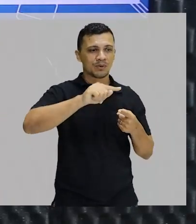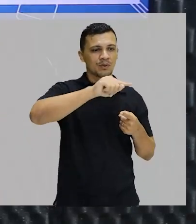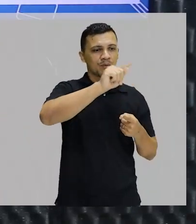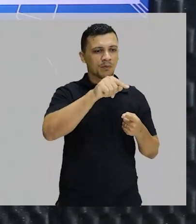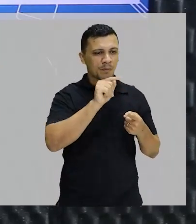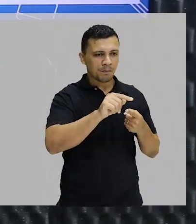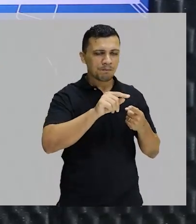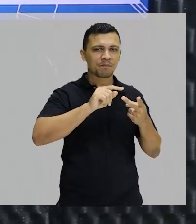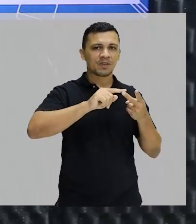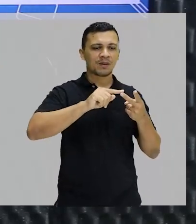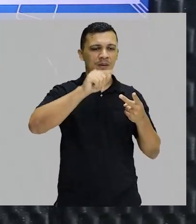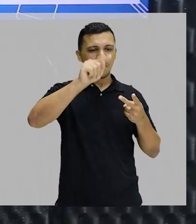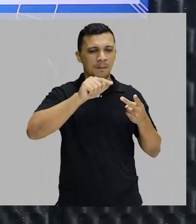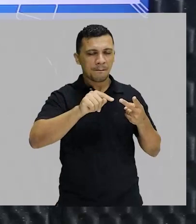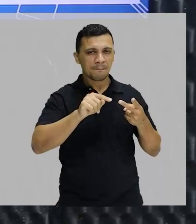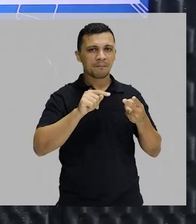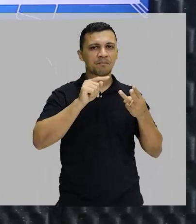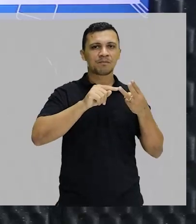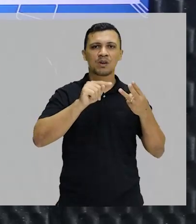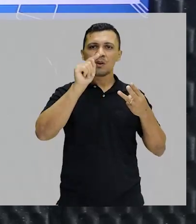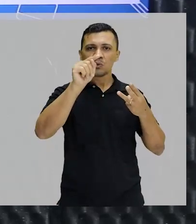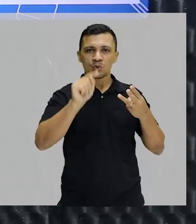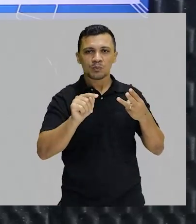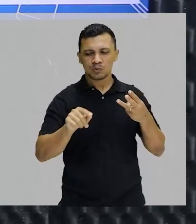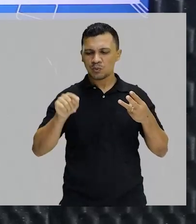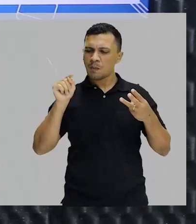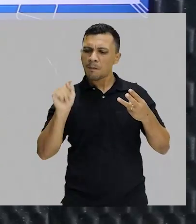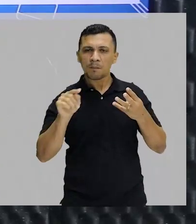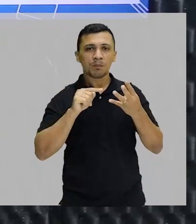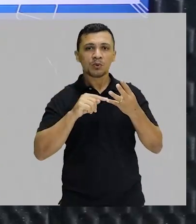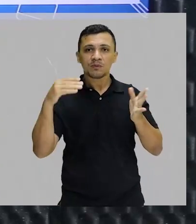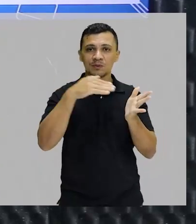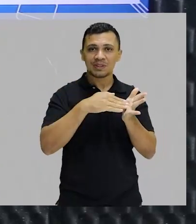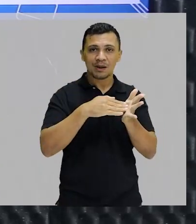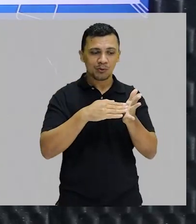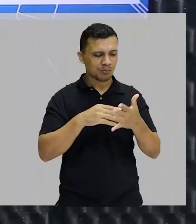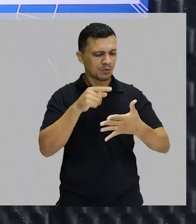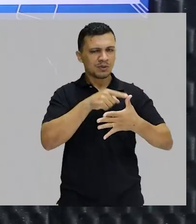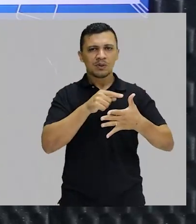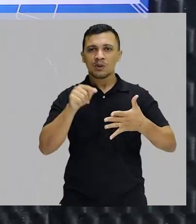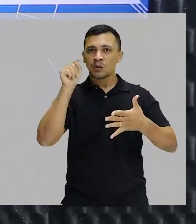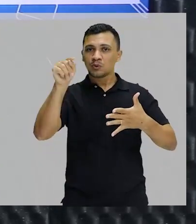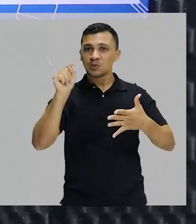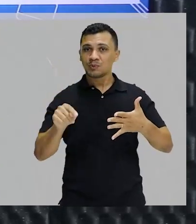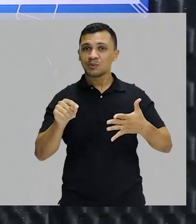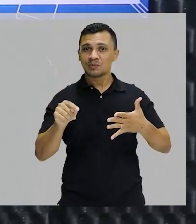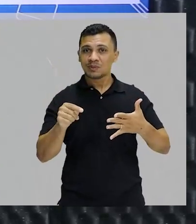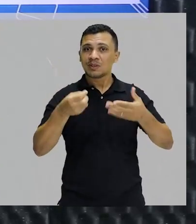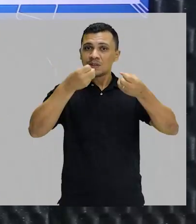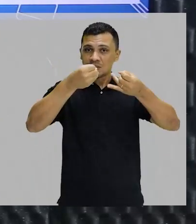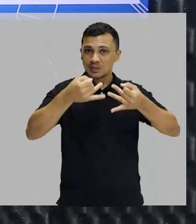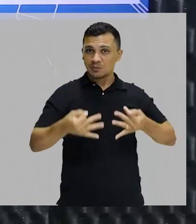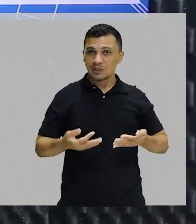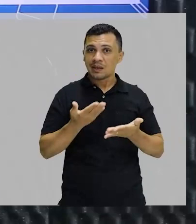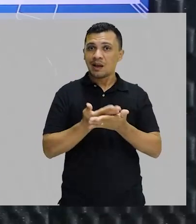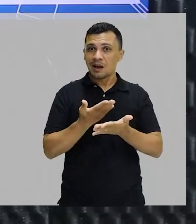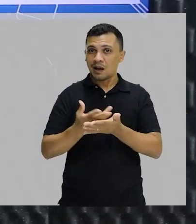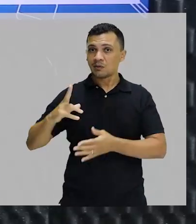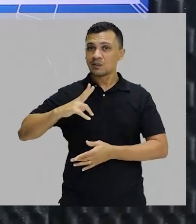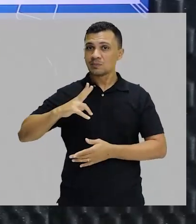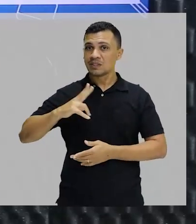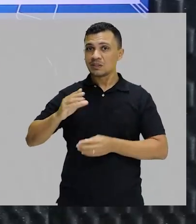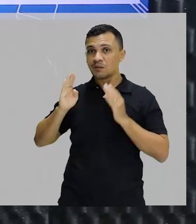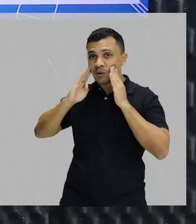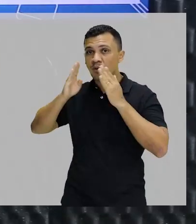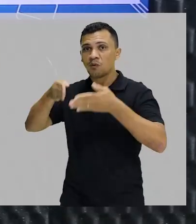ponto final, 2 pontos, entre os outros. E falei para vocês que nós teríamos uma aula específica apenas para a vírgula,